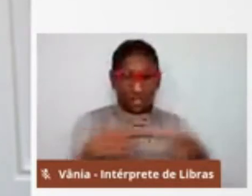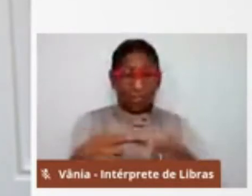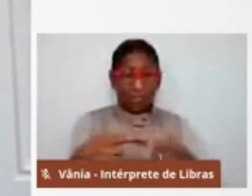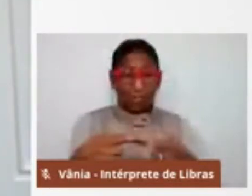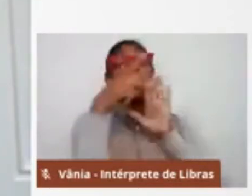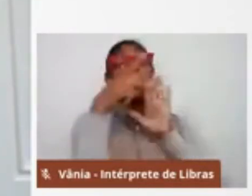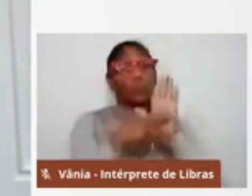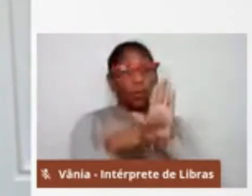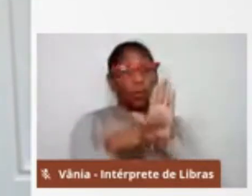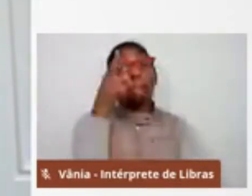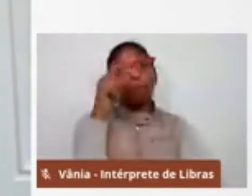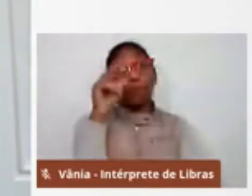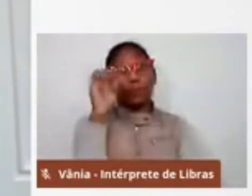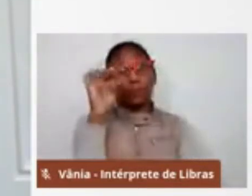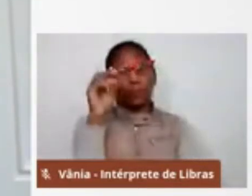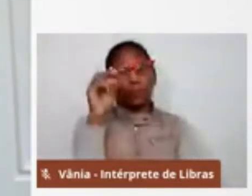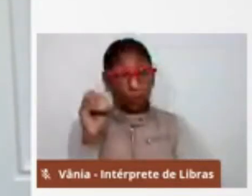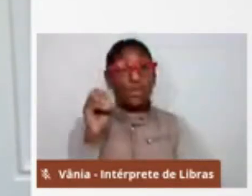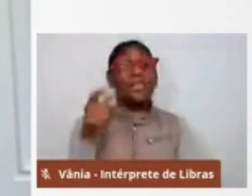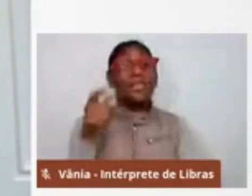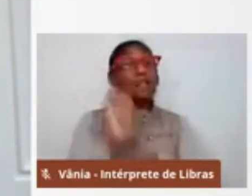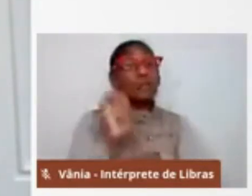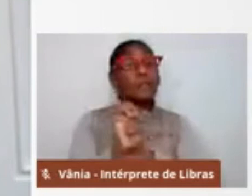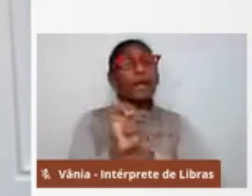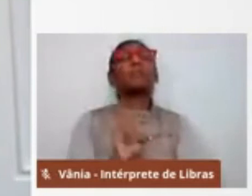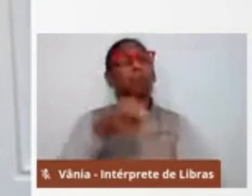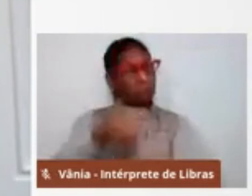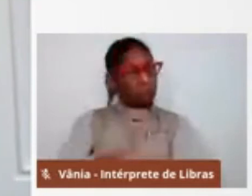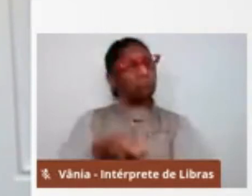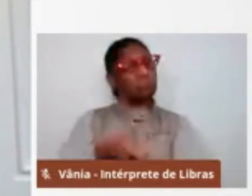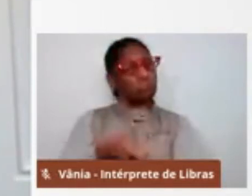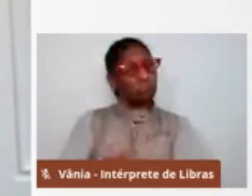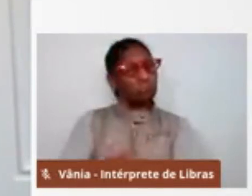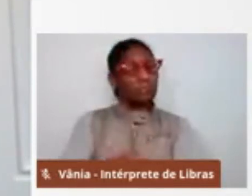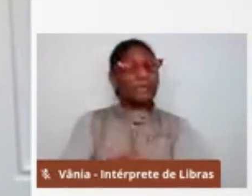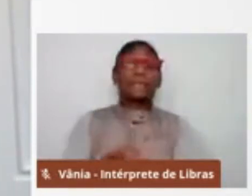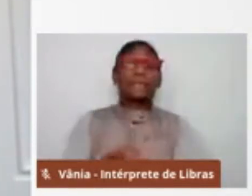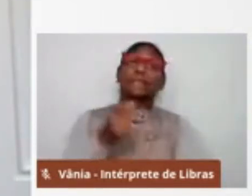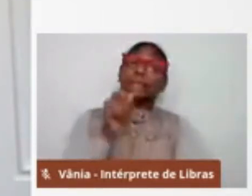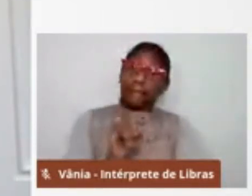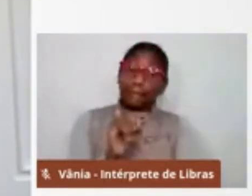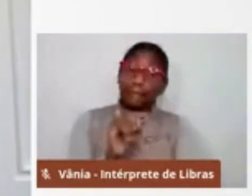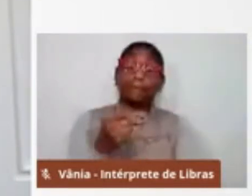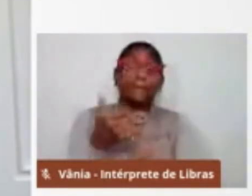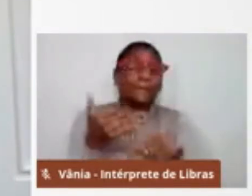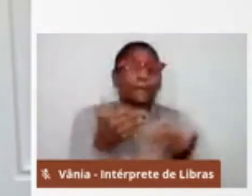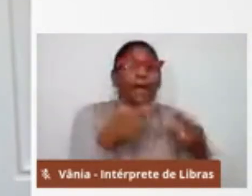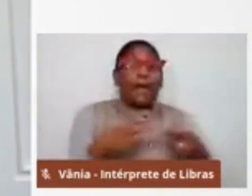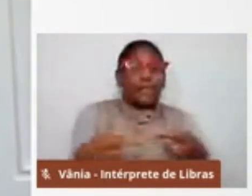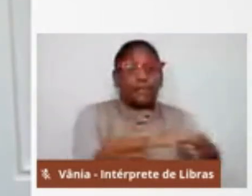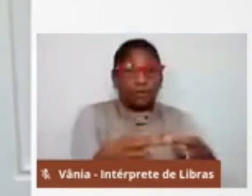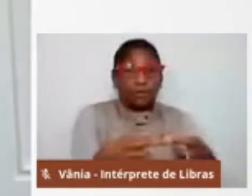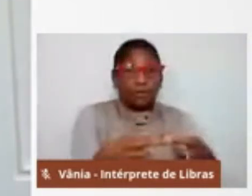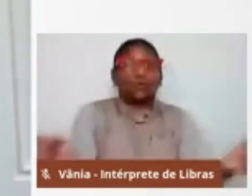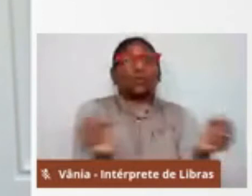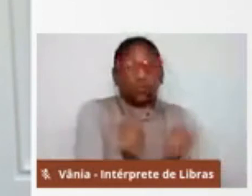protocolos que o Estado estabelece valem para as regiões, a não ser que a região reunida